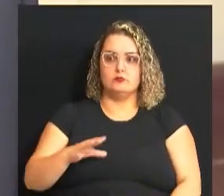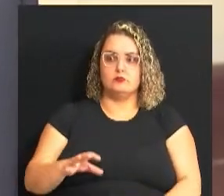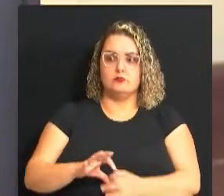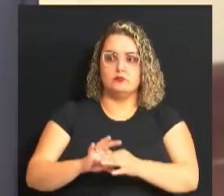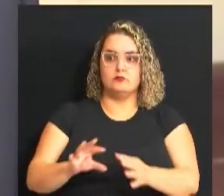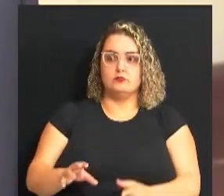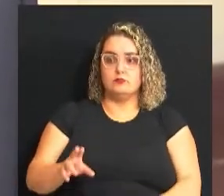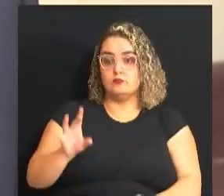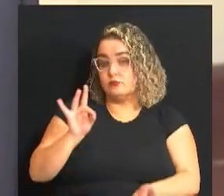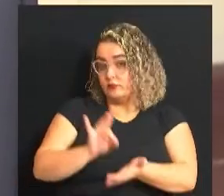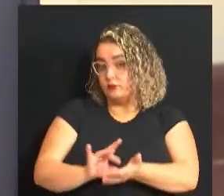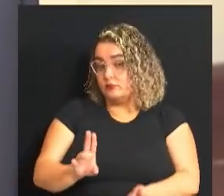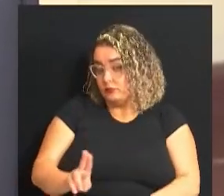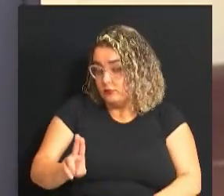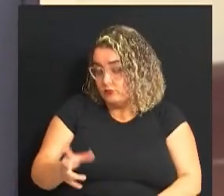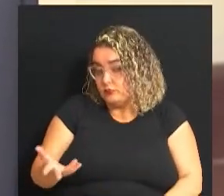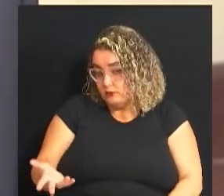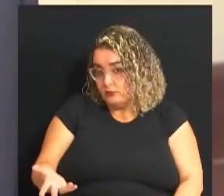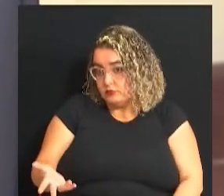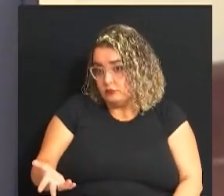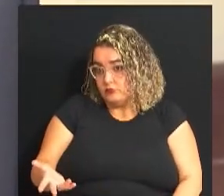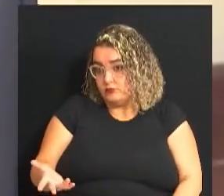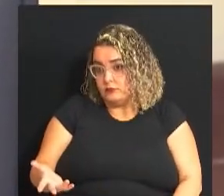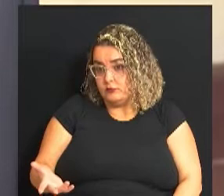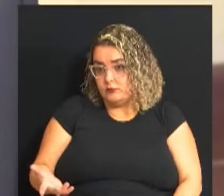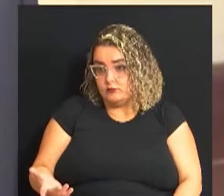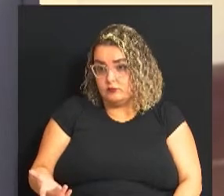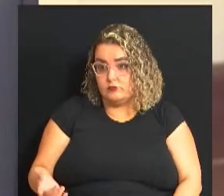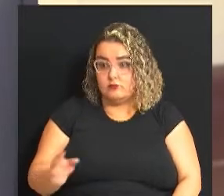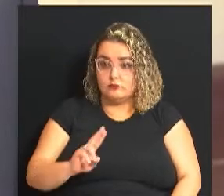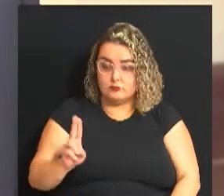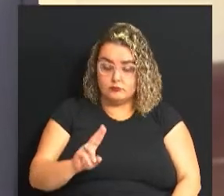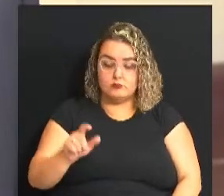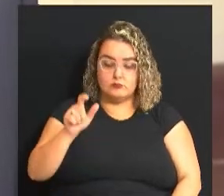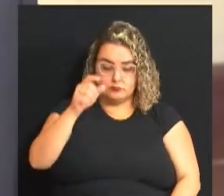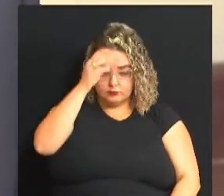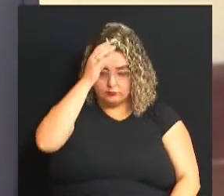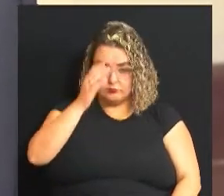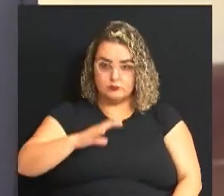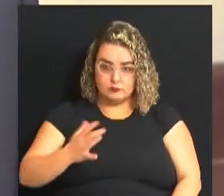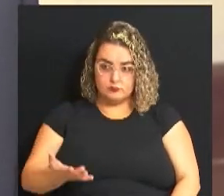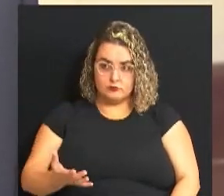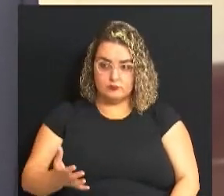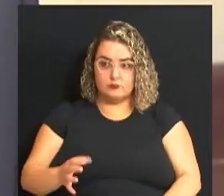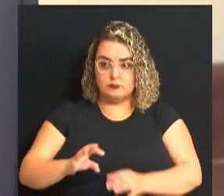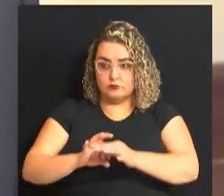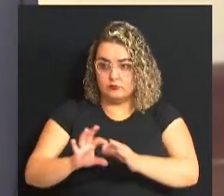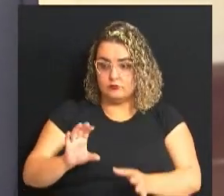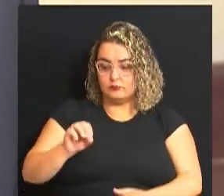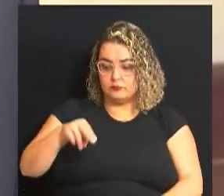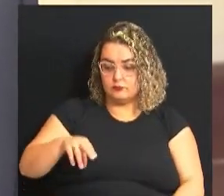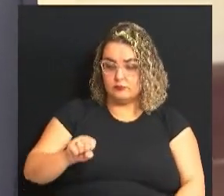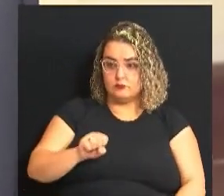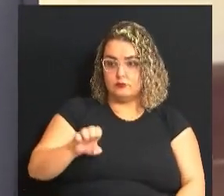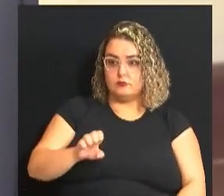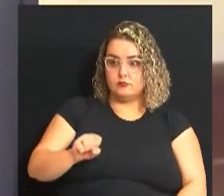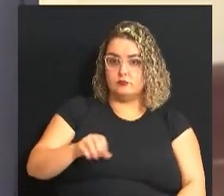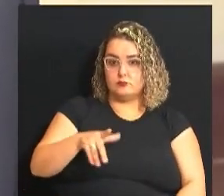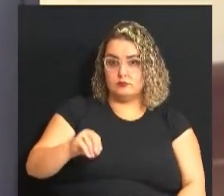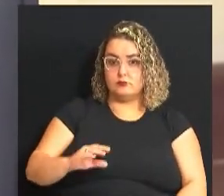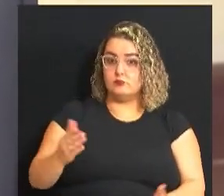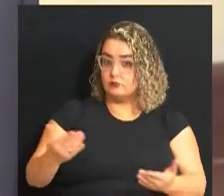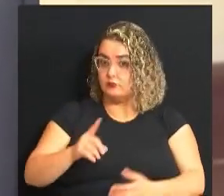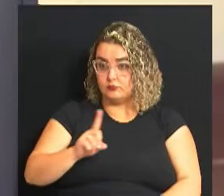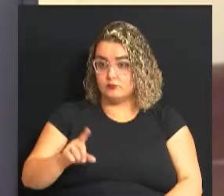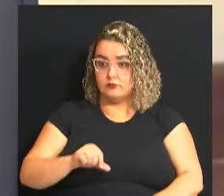uso, né, e ficava a propriedade no nome do município e a pessoa ficava ali com a concessão. Hoje, não, o município transfere realmente a propriedade